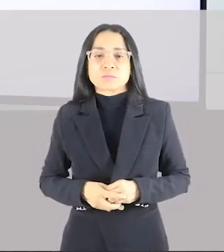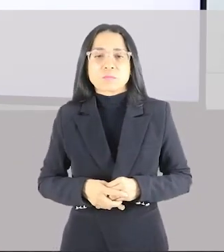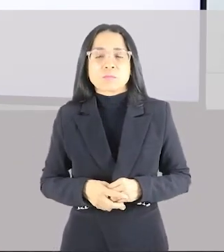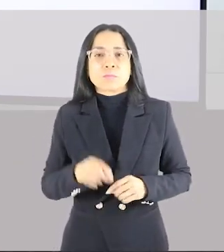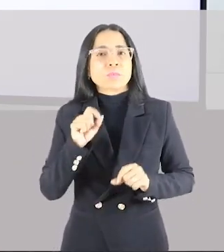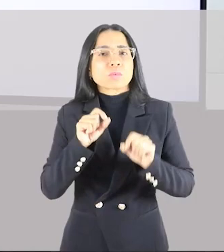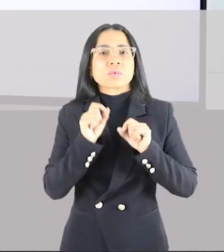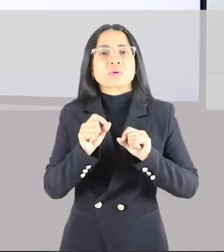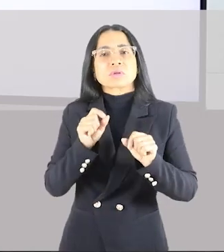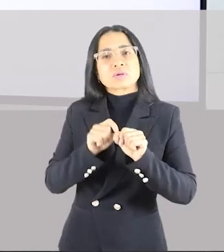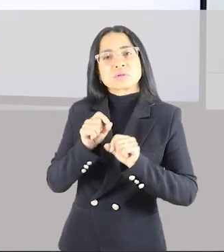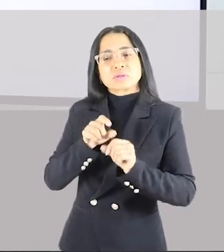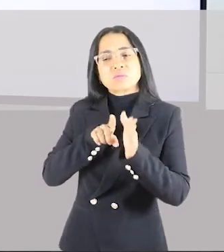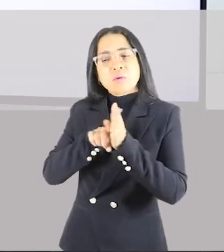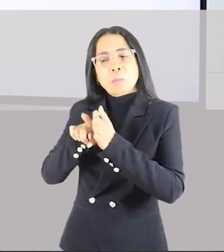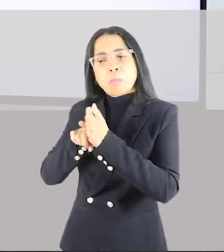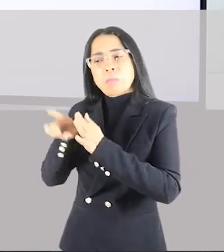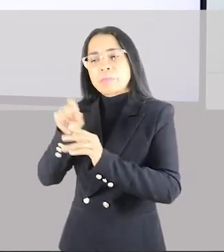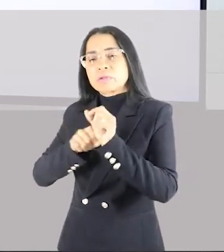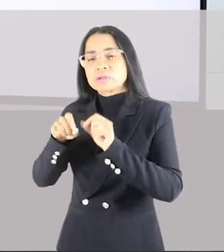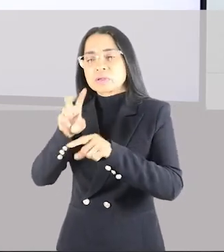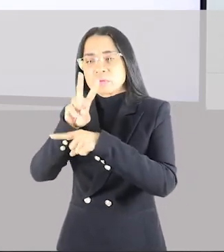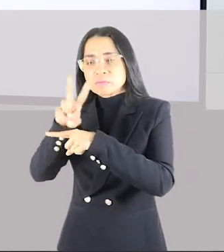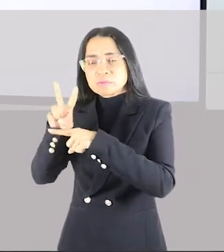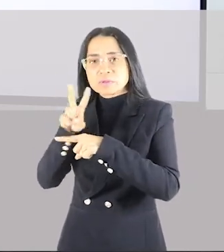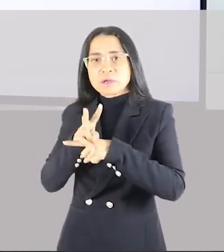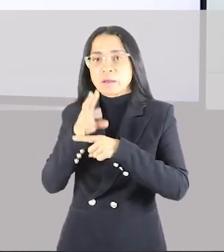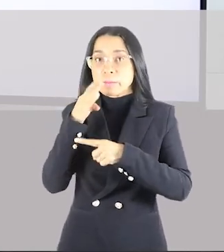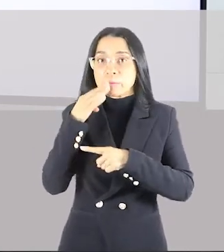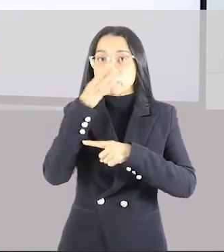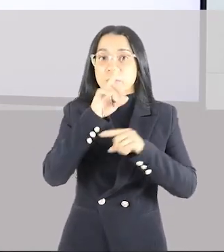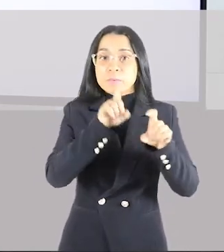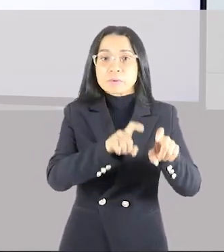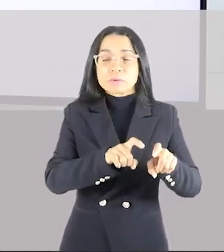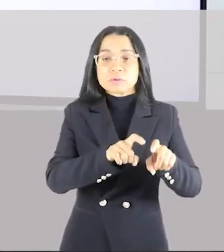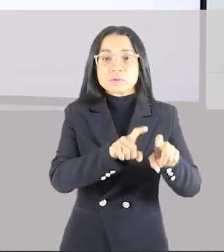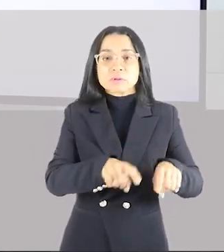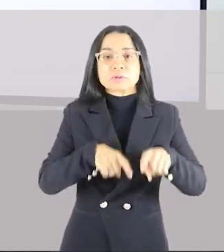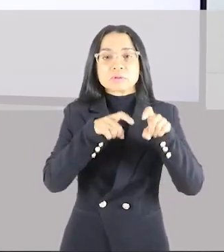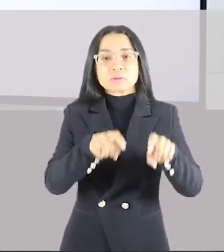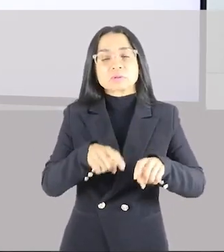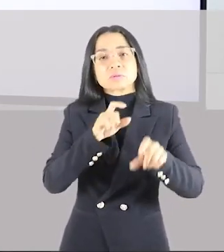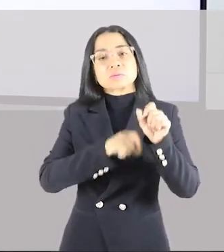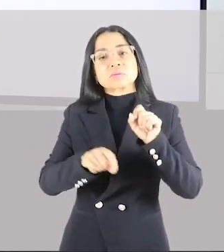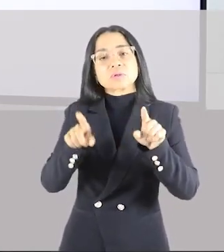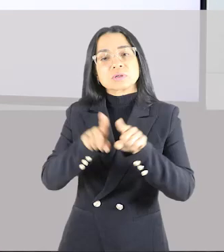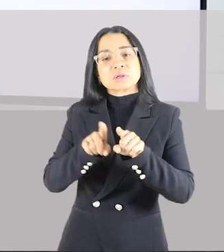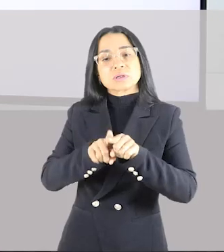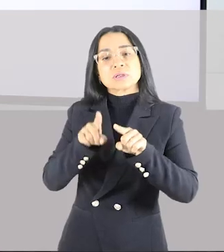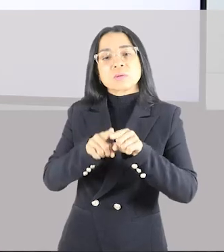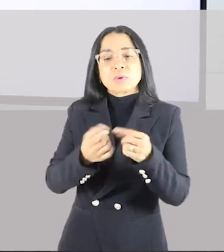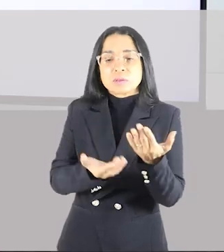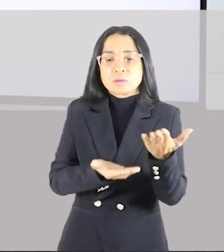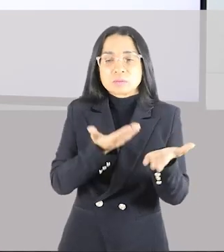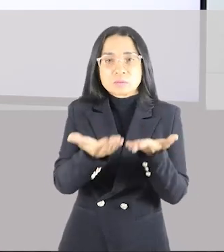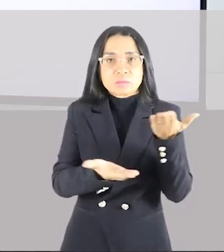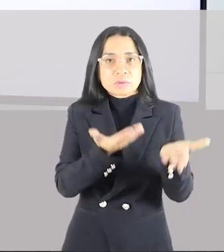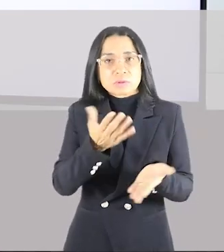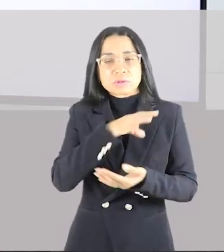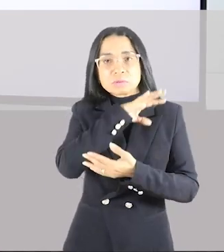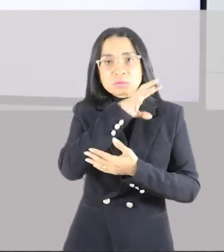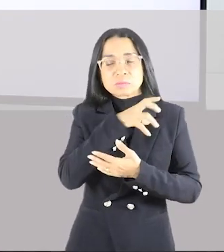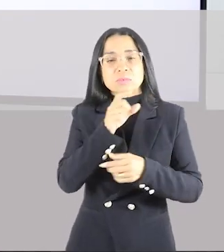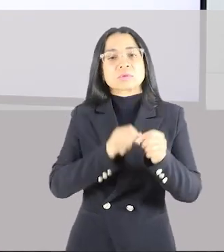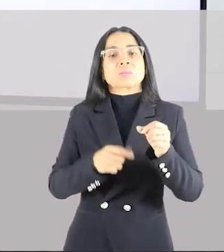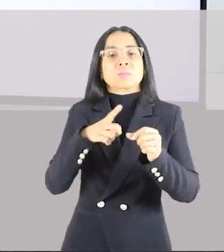feito ou não, principalmente, claro, na agricultura e também, principalmente, na domesticação dos animais. Isso também